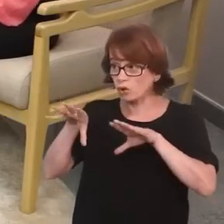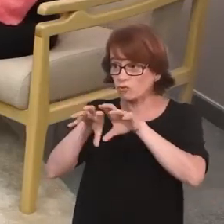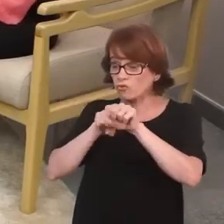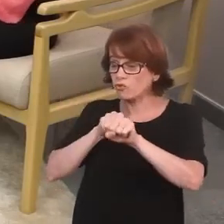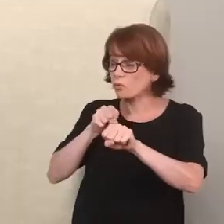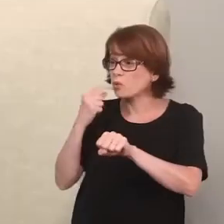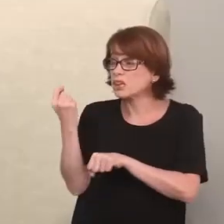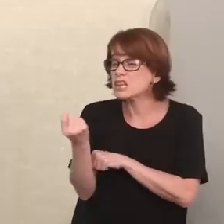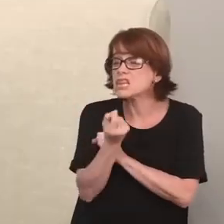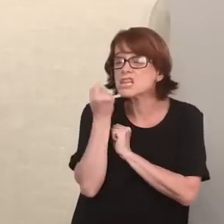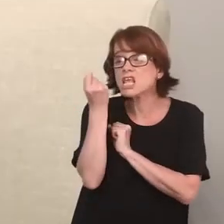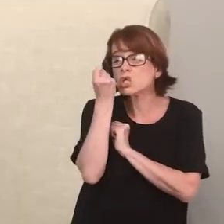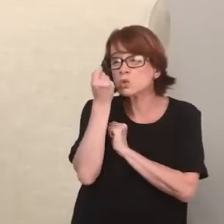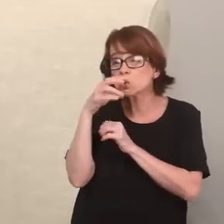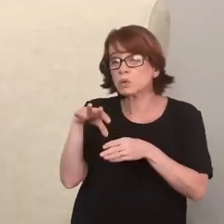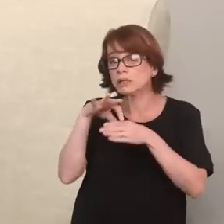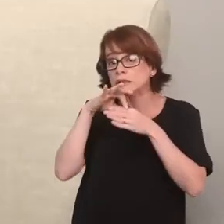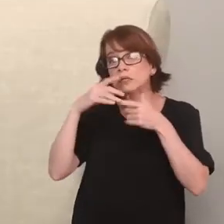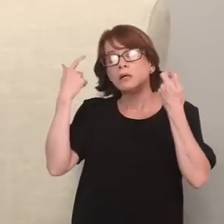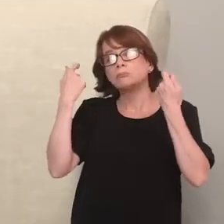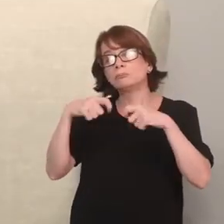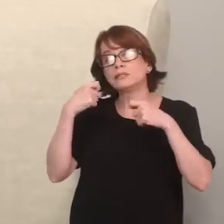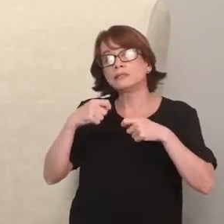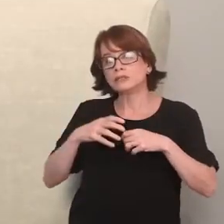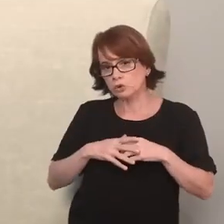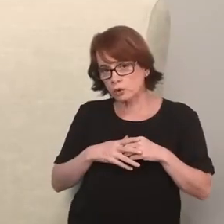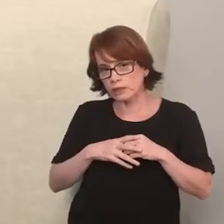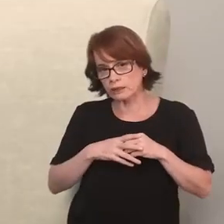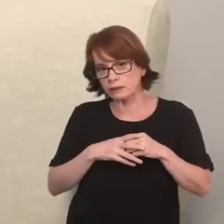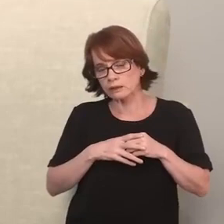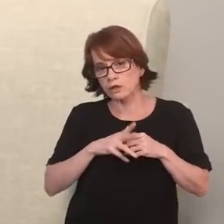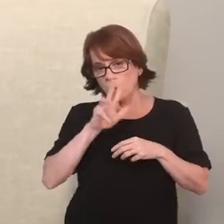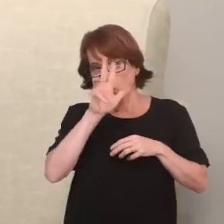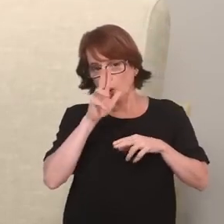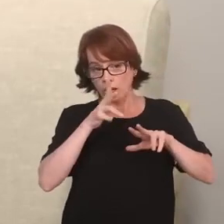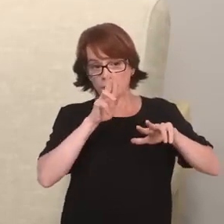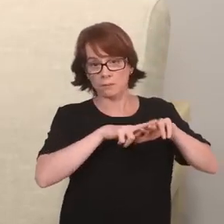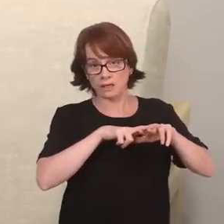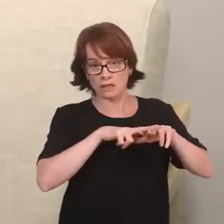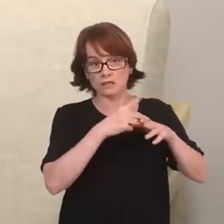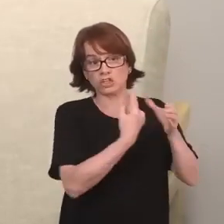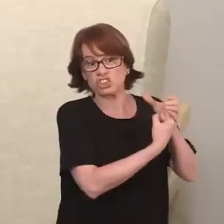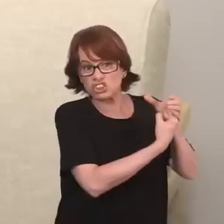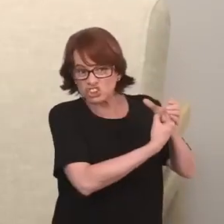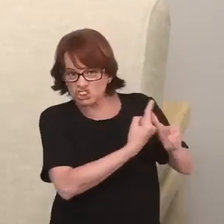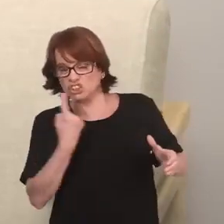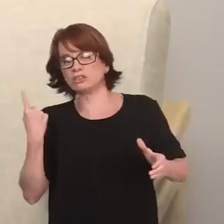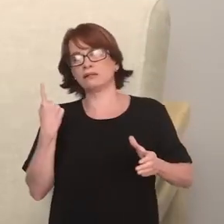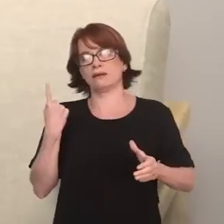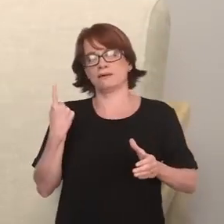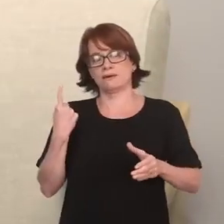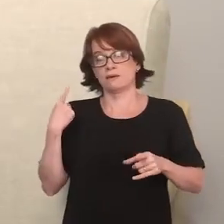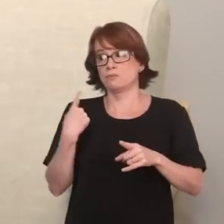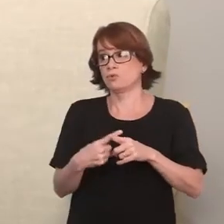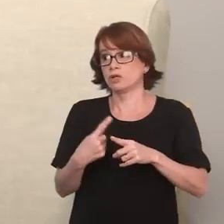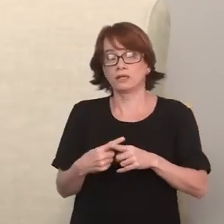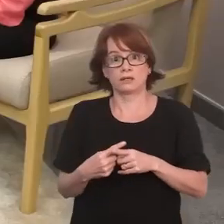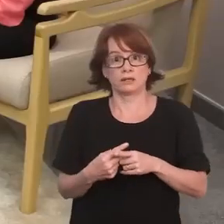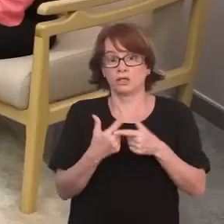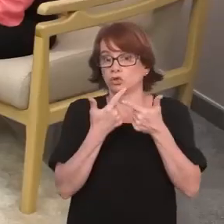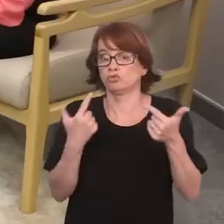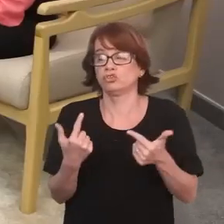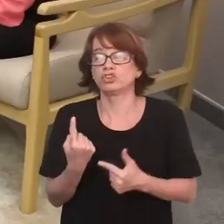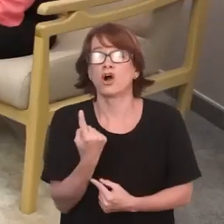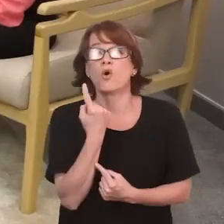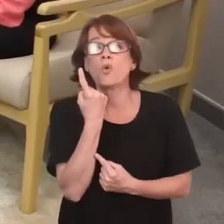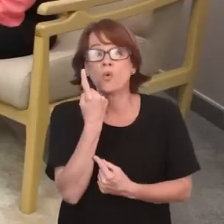que tirar o Lula da cadeia para concorrer com o Bolsonaro, porque não tinha um filho de uma égua. Isso não